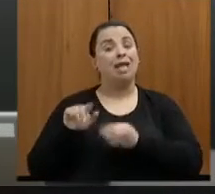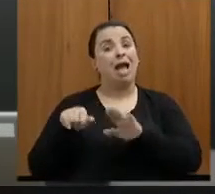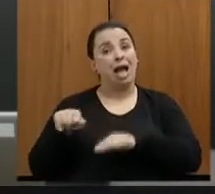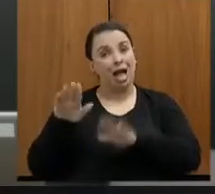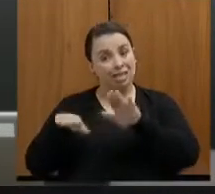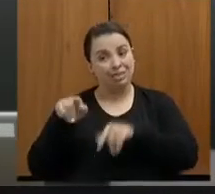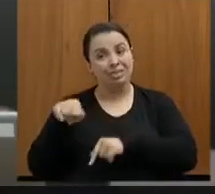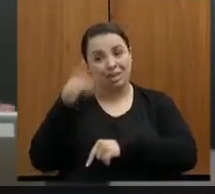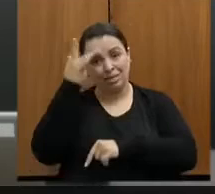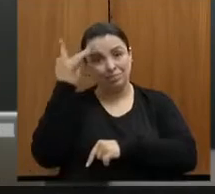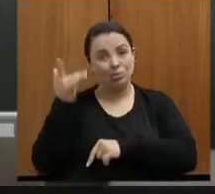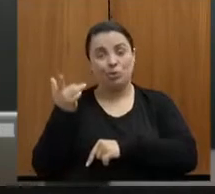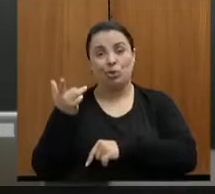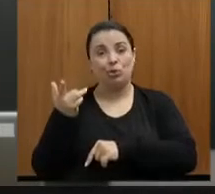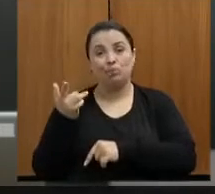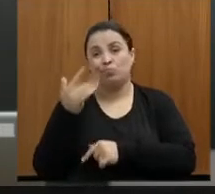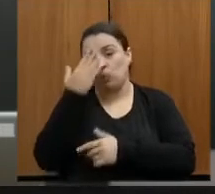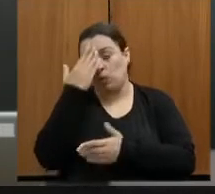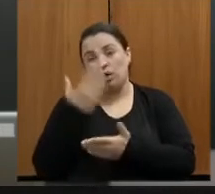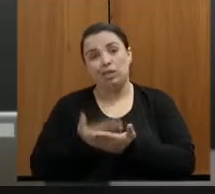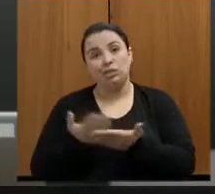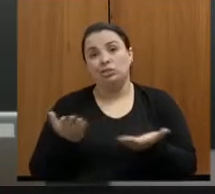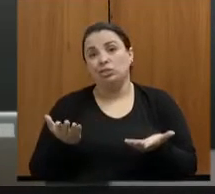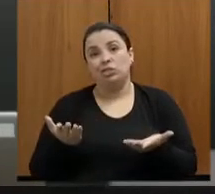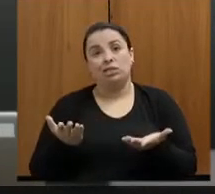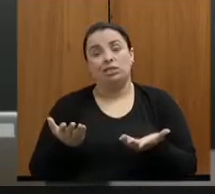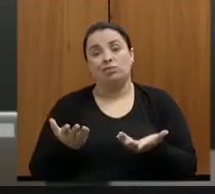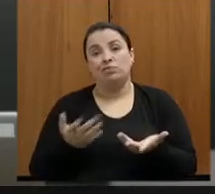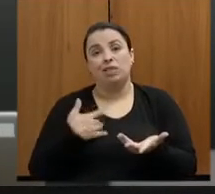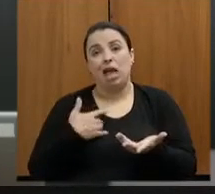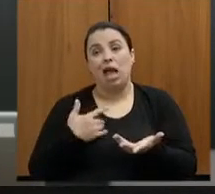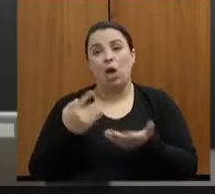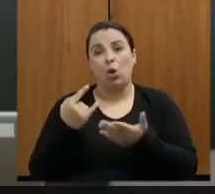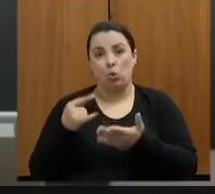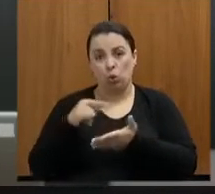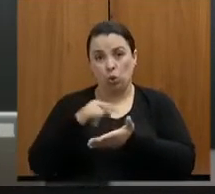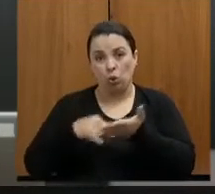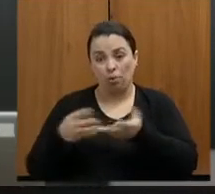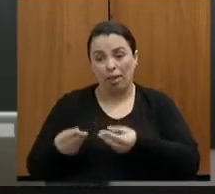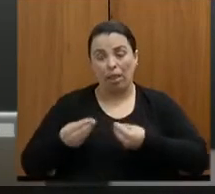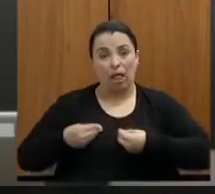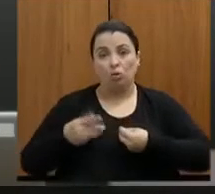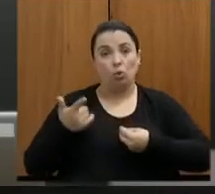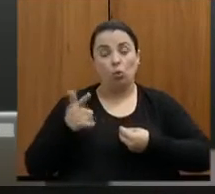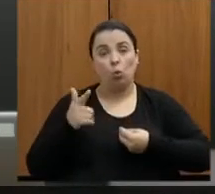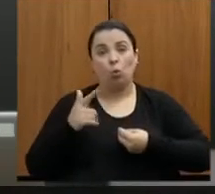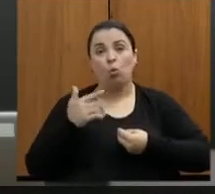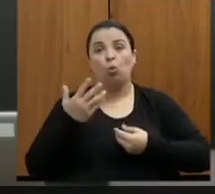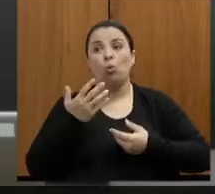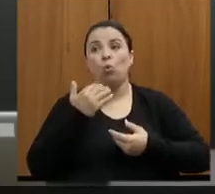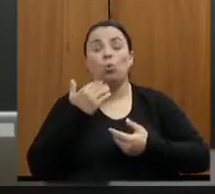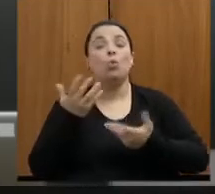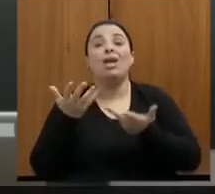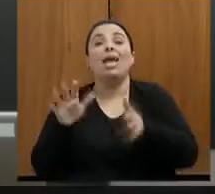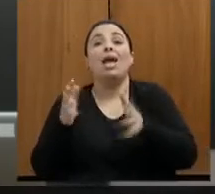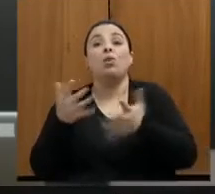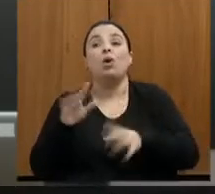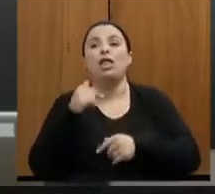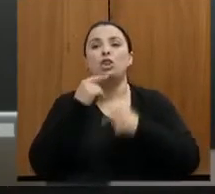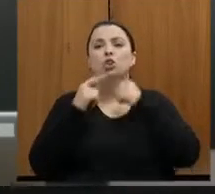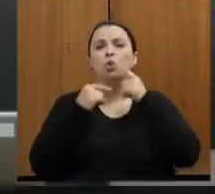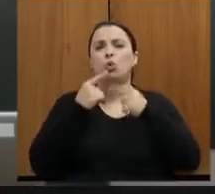não acreditam, não querem passar a documentação. Então, é importante ter uma integração